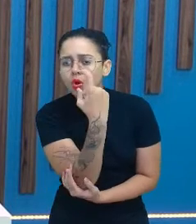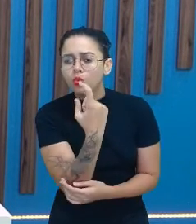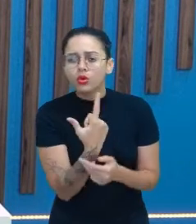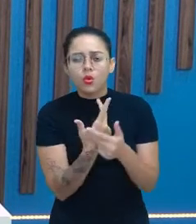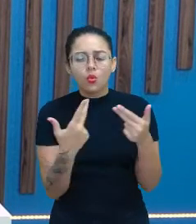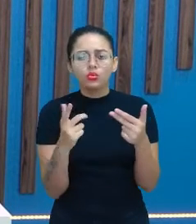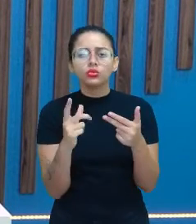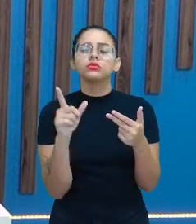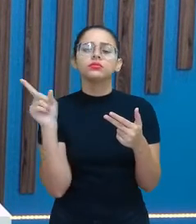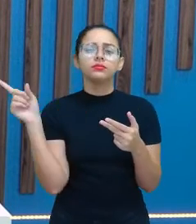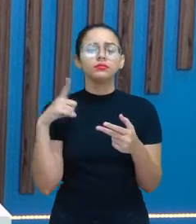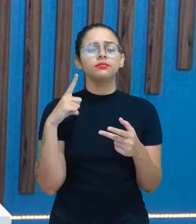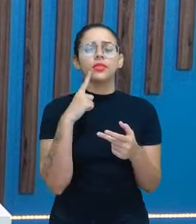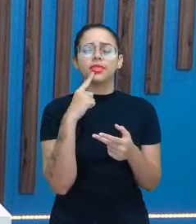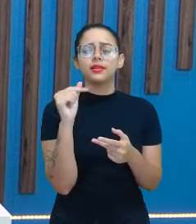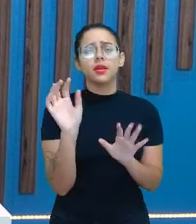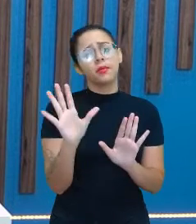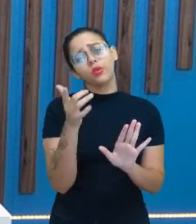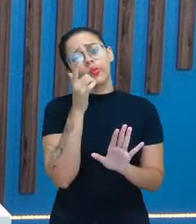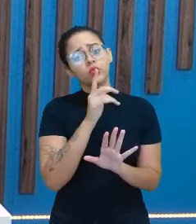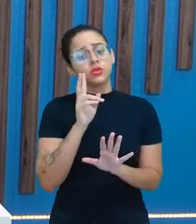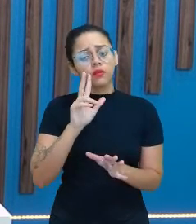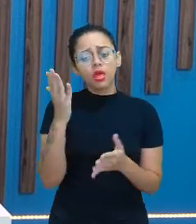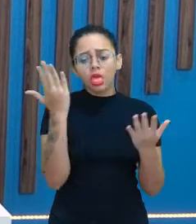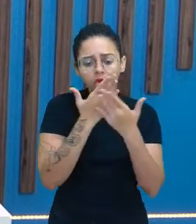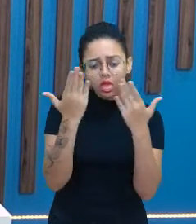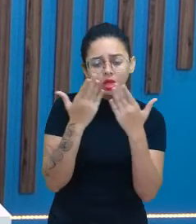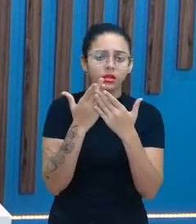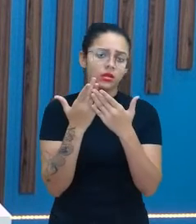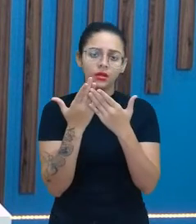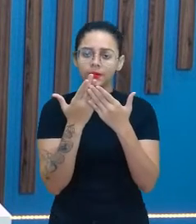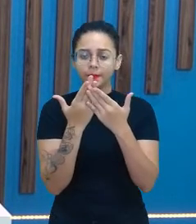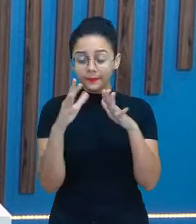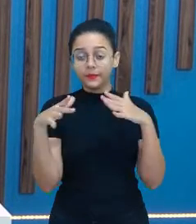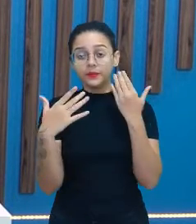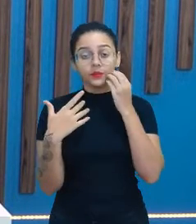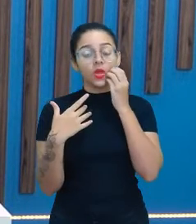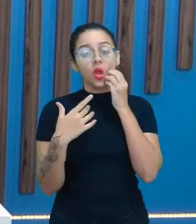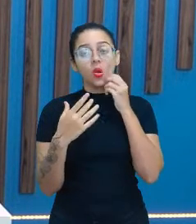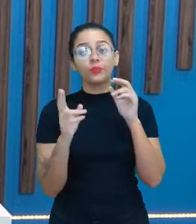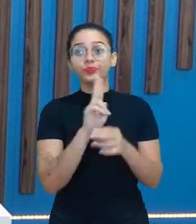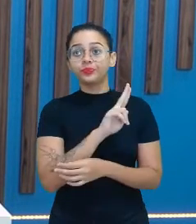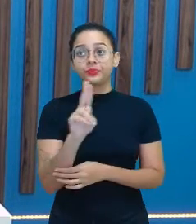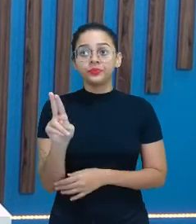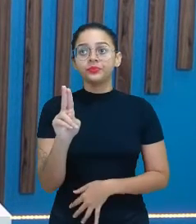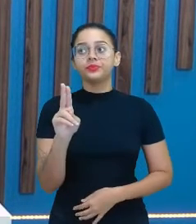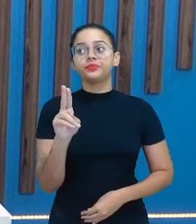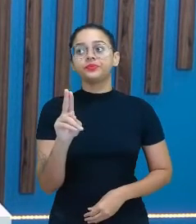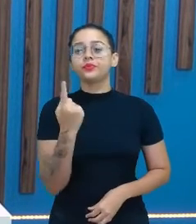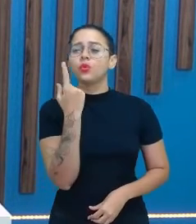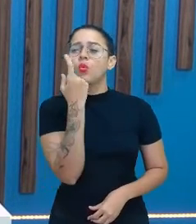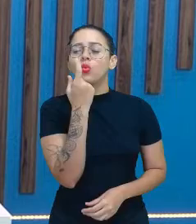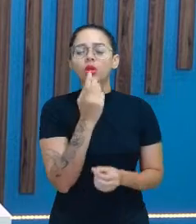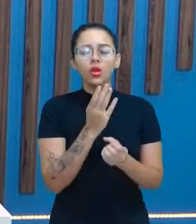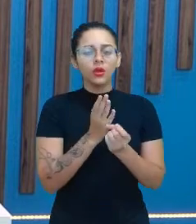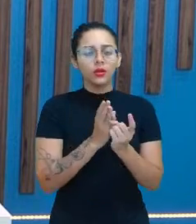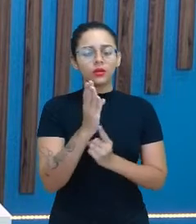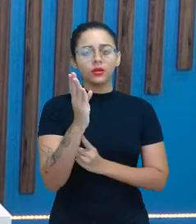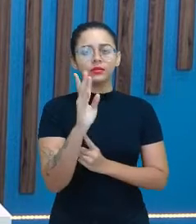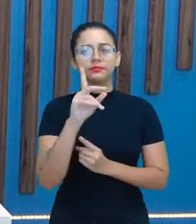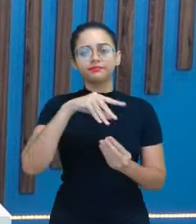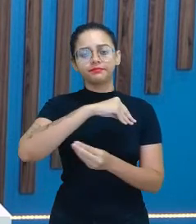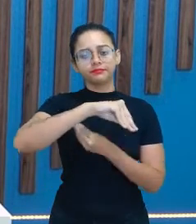aí por mais que tenha sal a gente não tá vendo sal tá não tá então a gente chama de única fase né